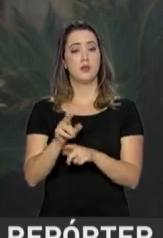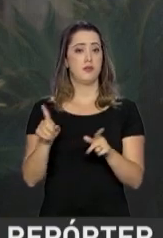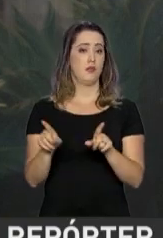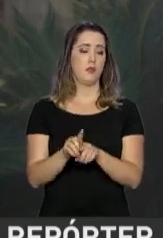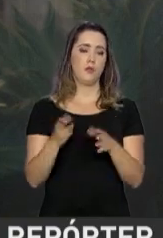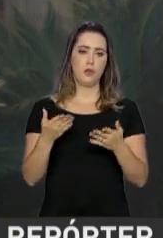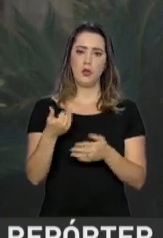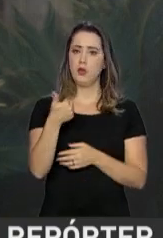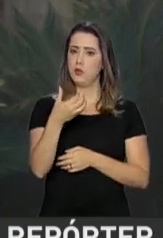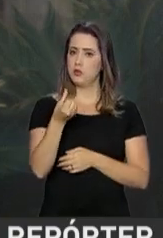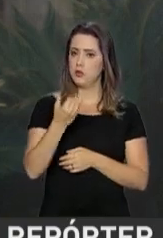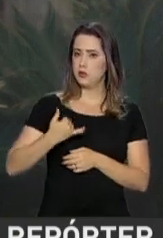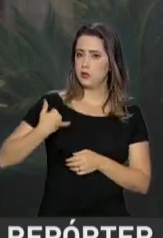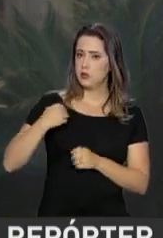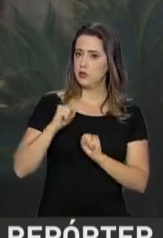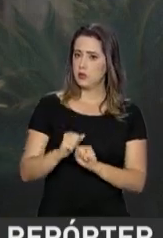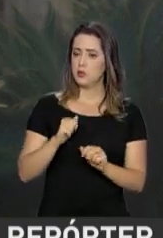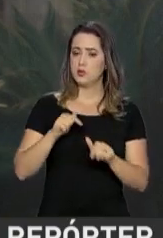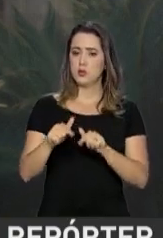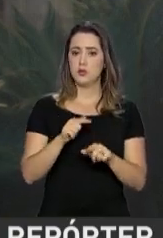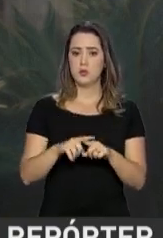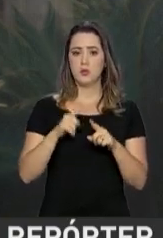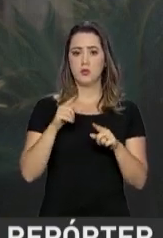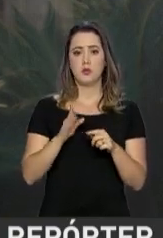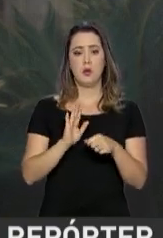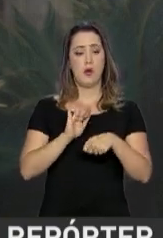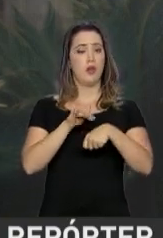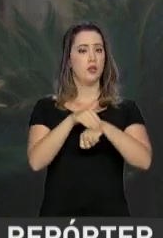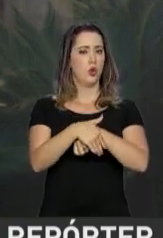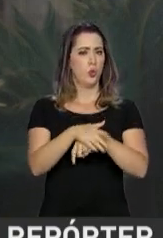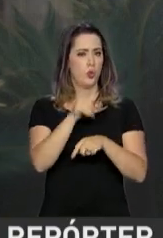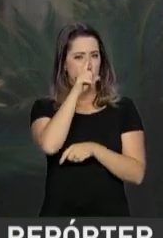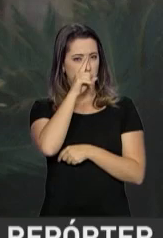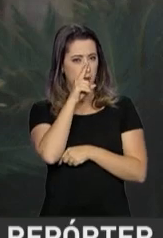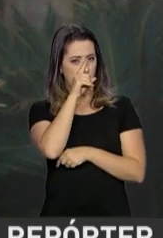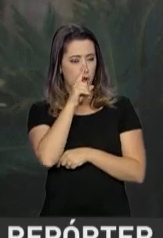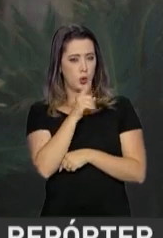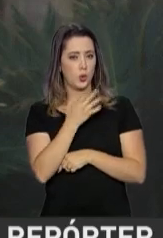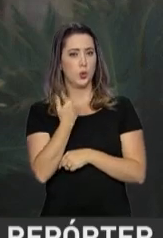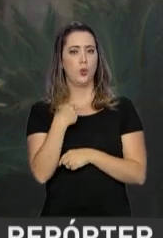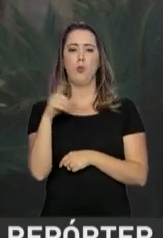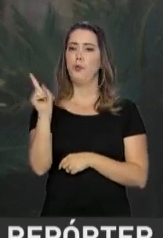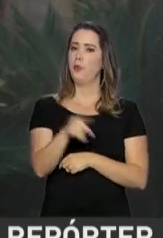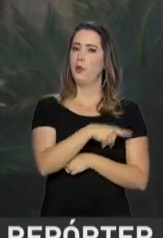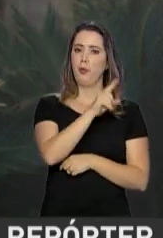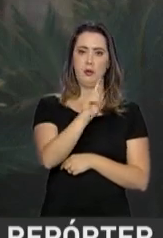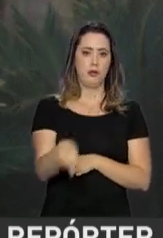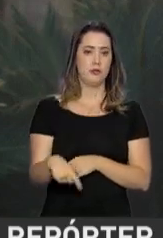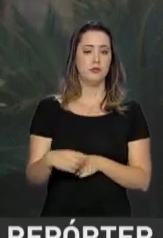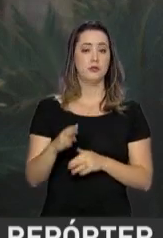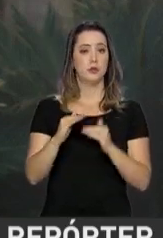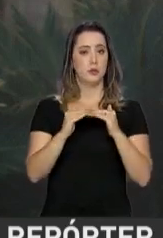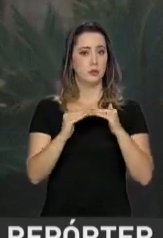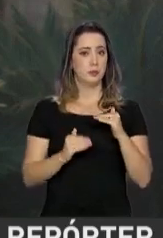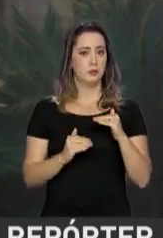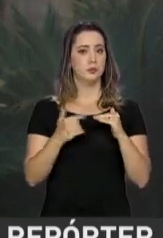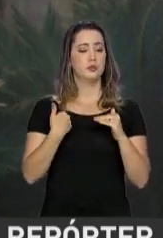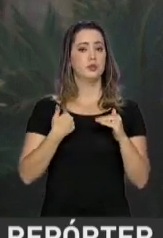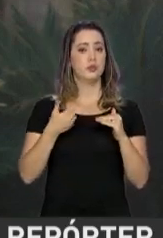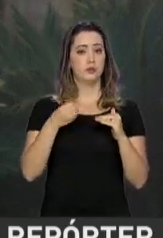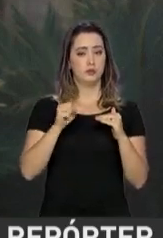16 a pessoa pode trabalhar nas atividades noturnas perigosas ou insalubres e são proibidas para os menores de idade